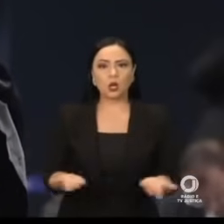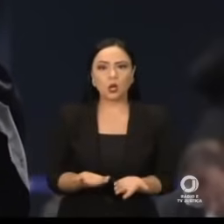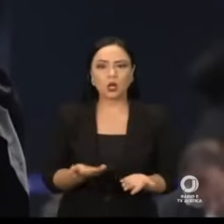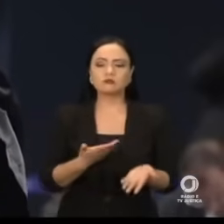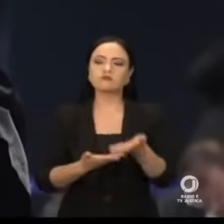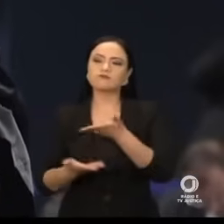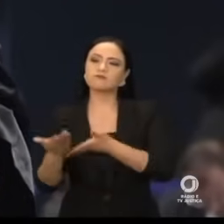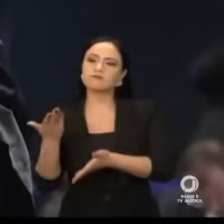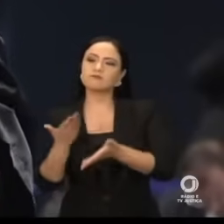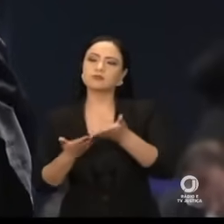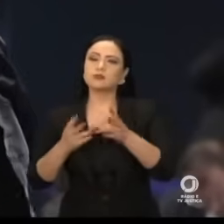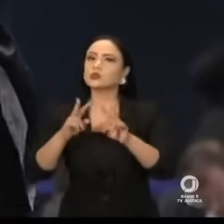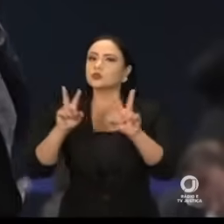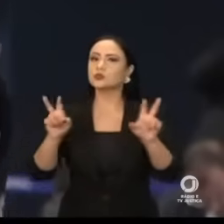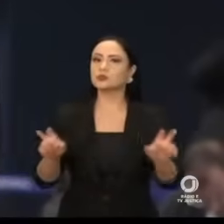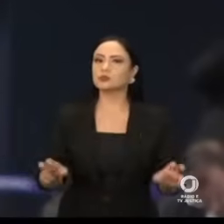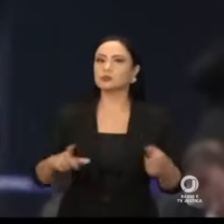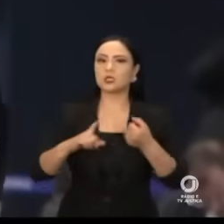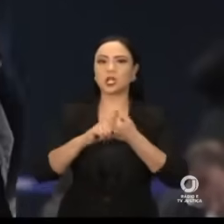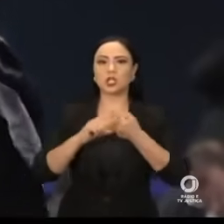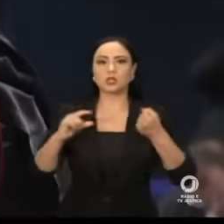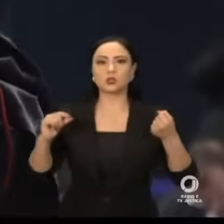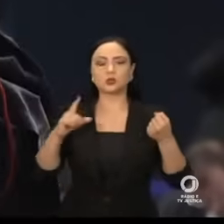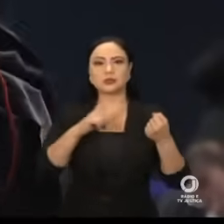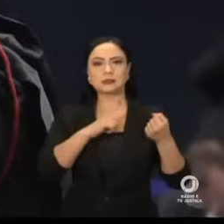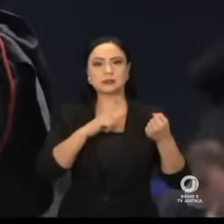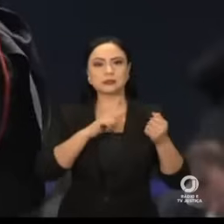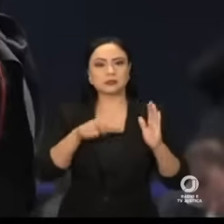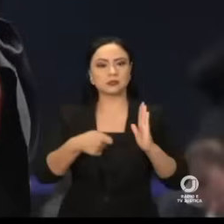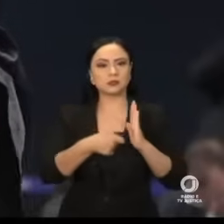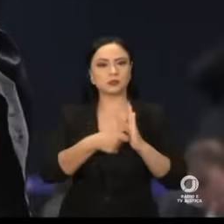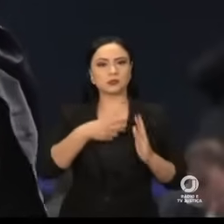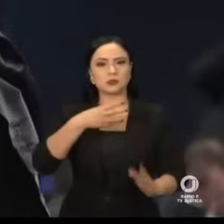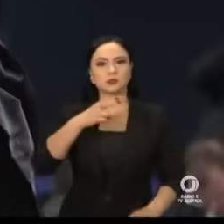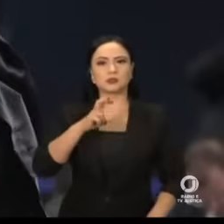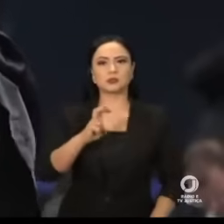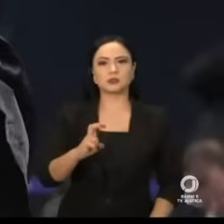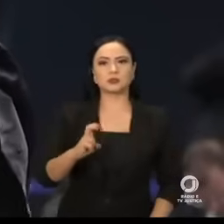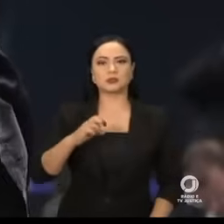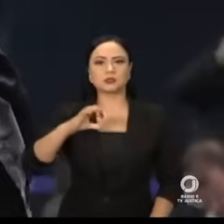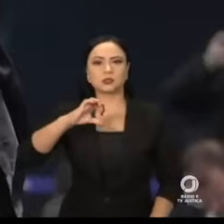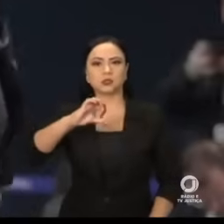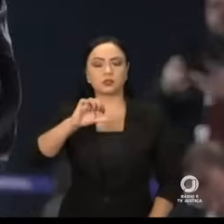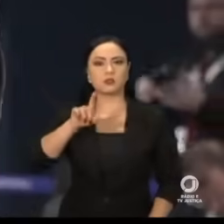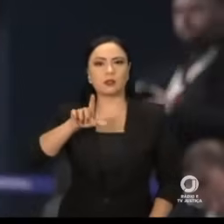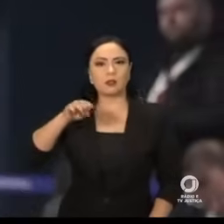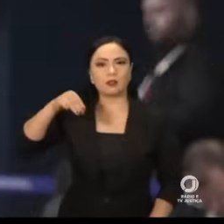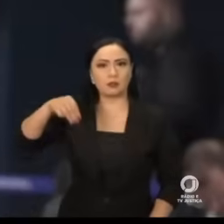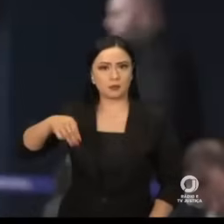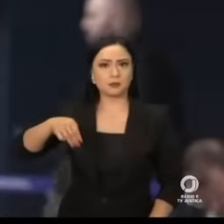a respeito dos artigos que estão na denúncia, o 359 LM.